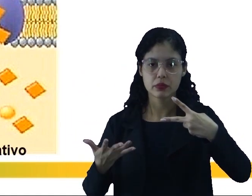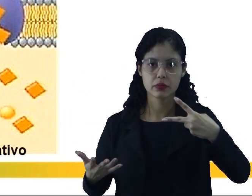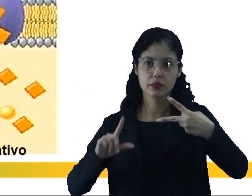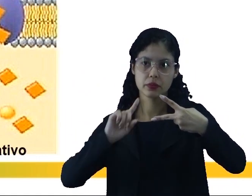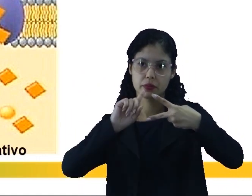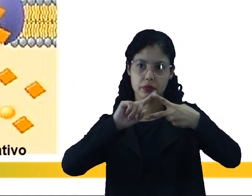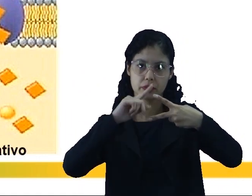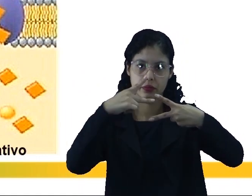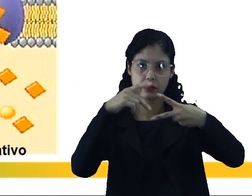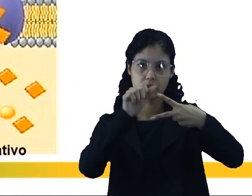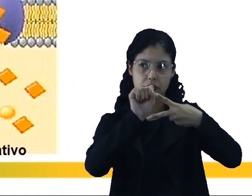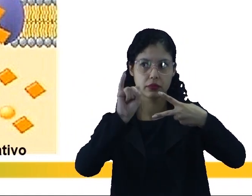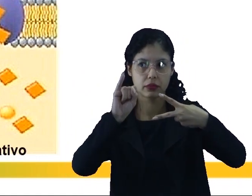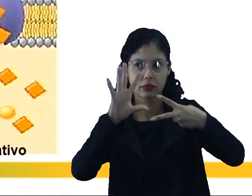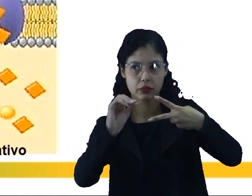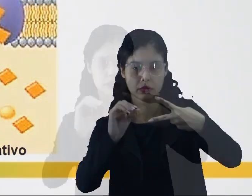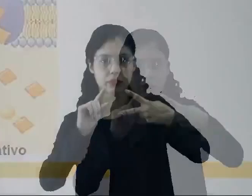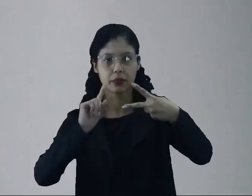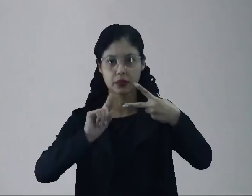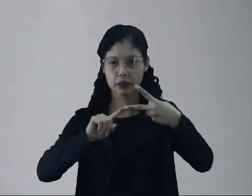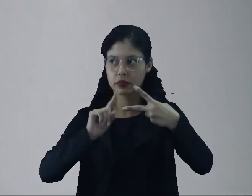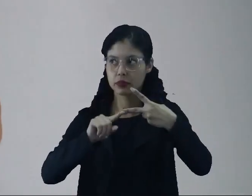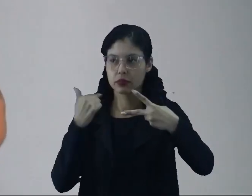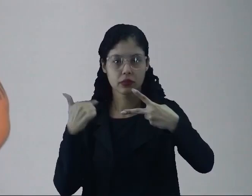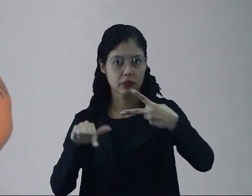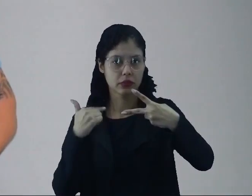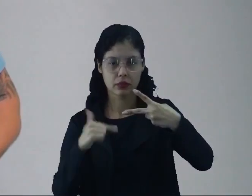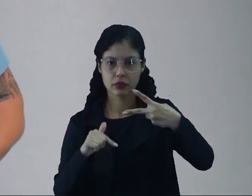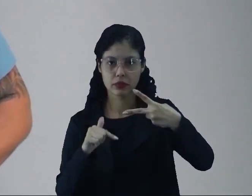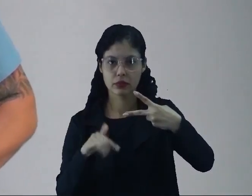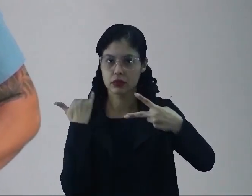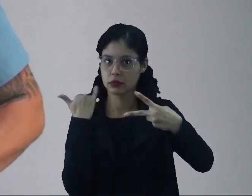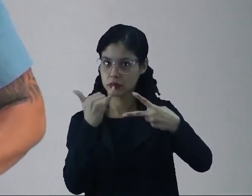Um passivo, tudo que é passivo não vai ter